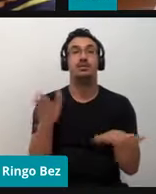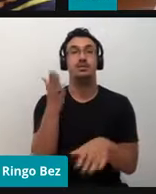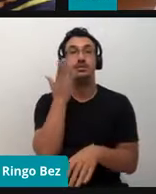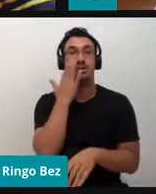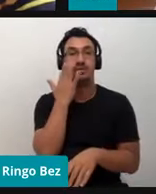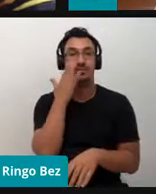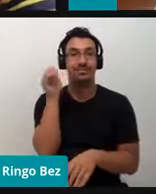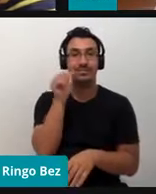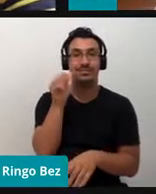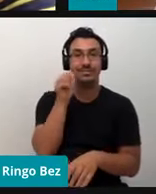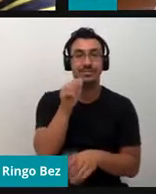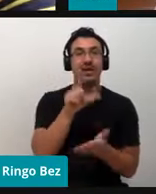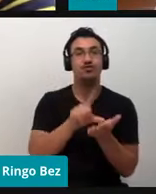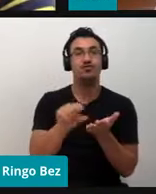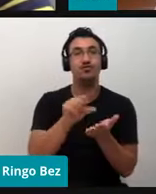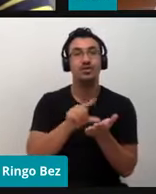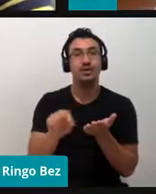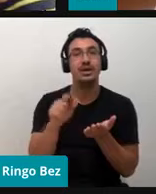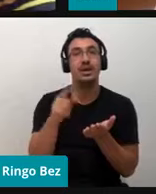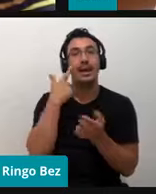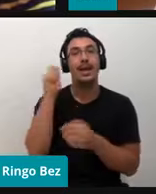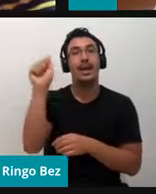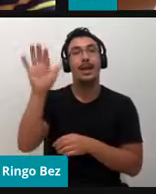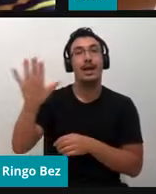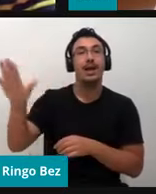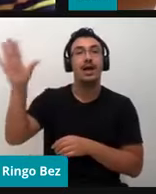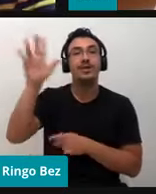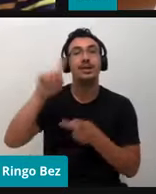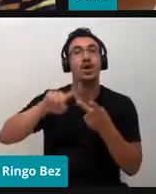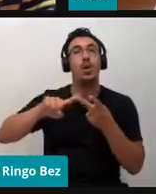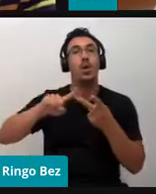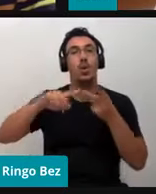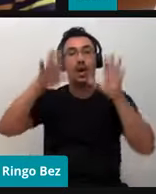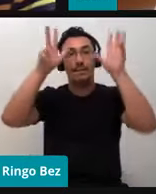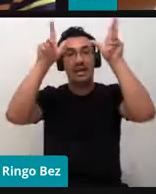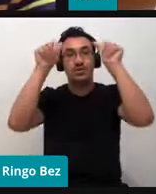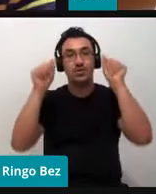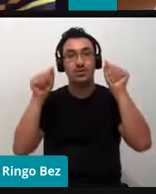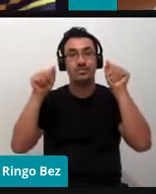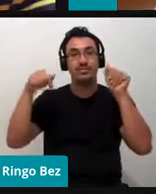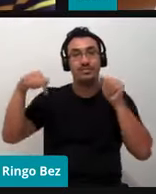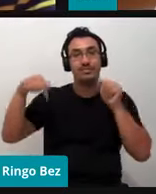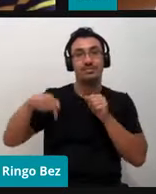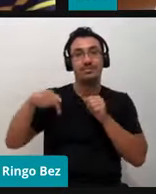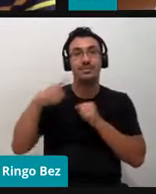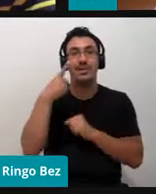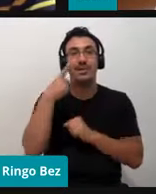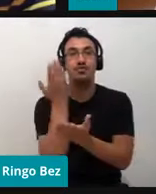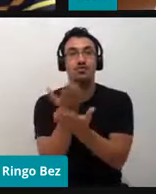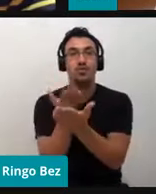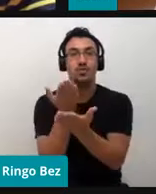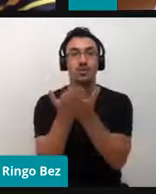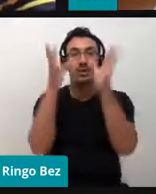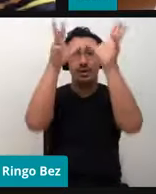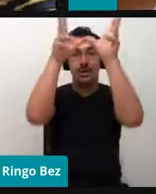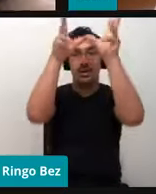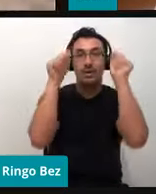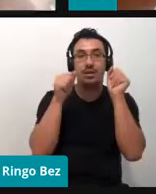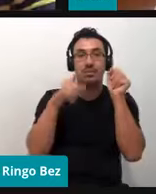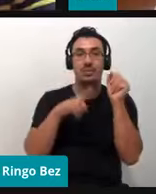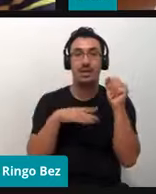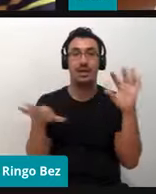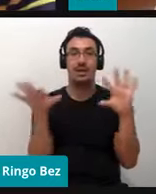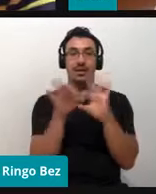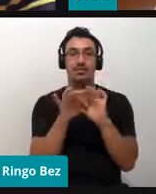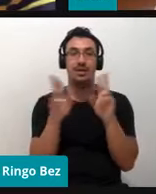alertava que seria da Ásia ou da Amazônia. E muitos estudos feitos na Amazônia mostram a relação direta